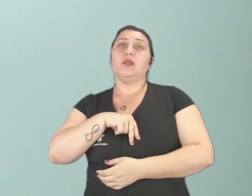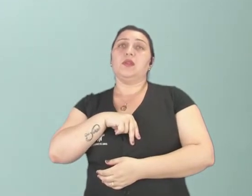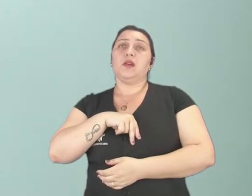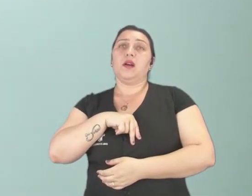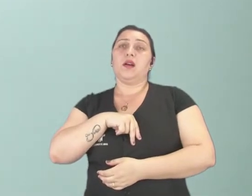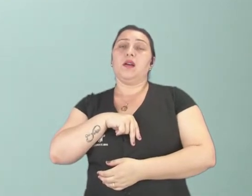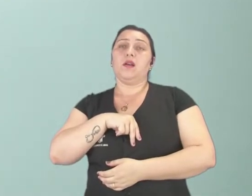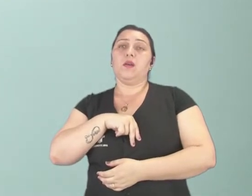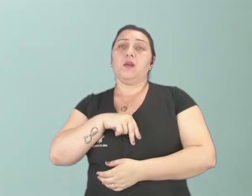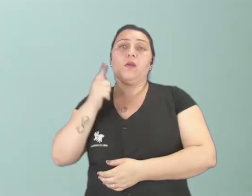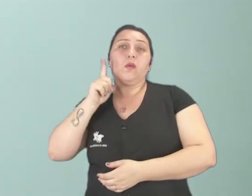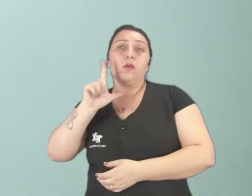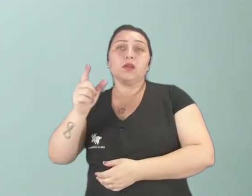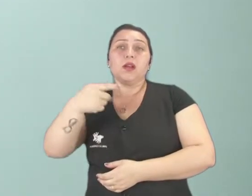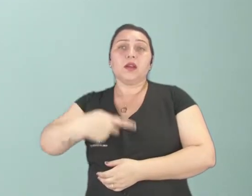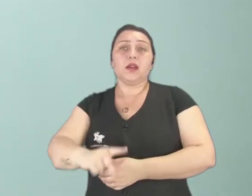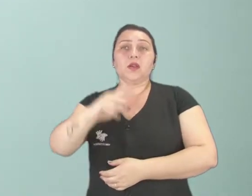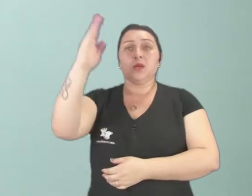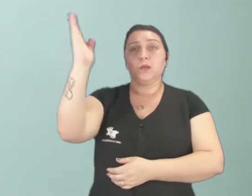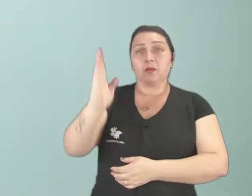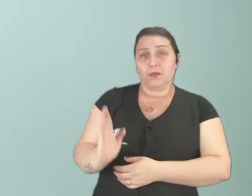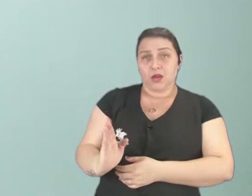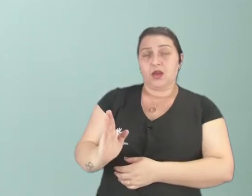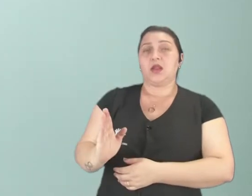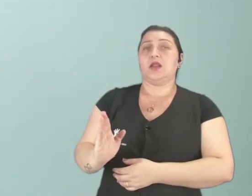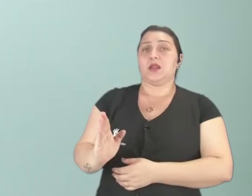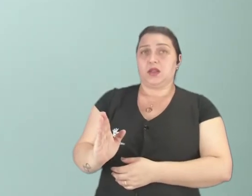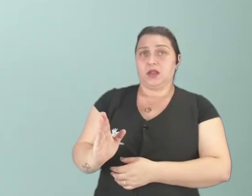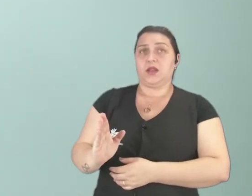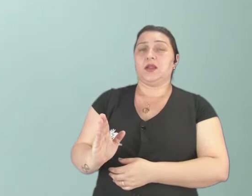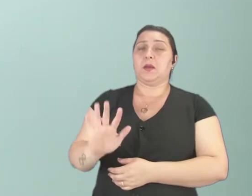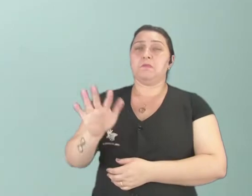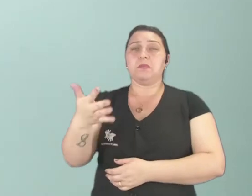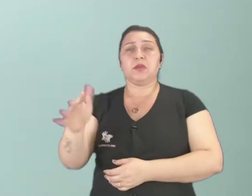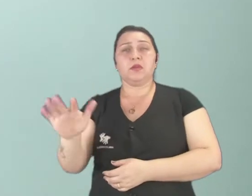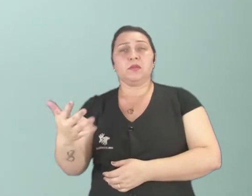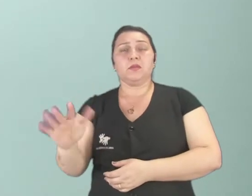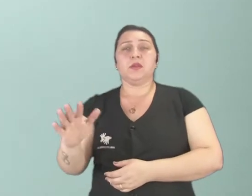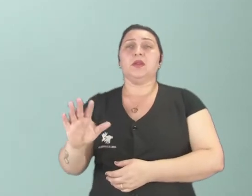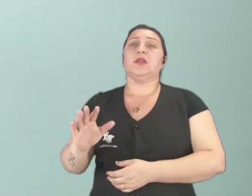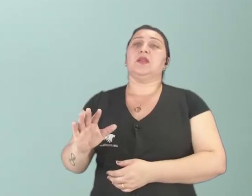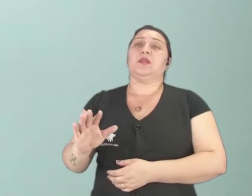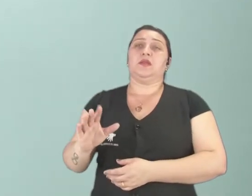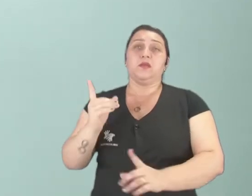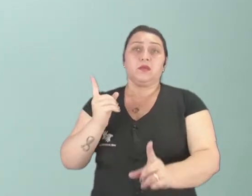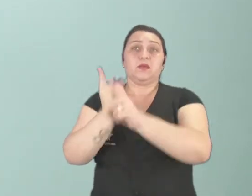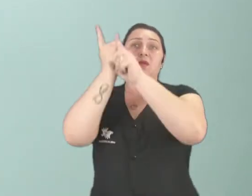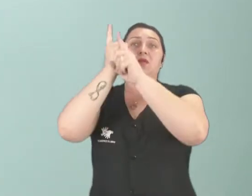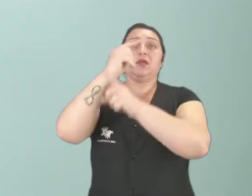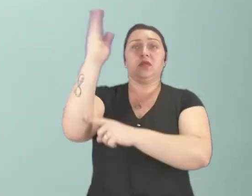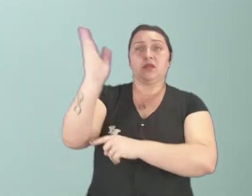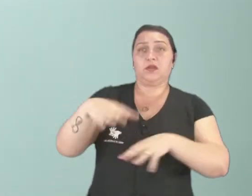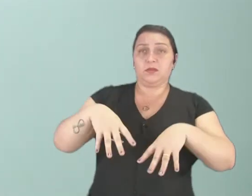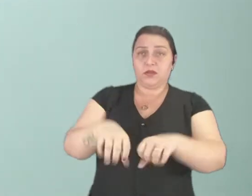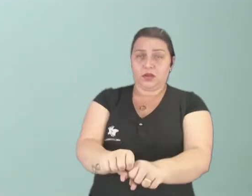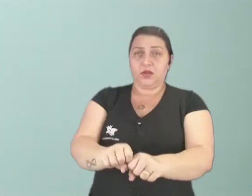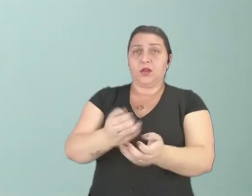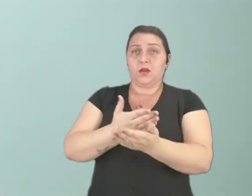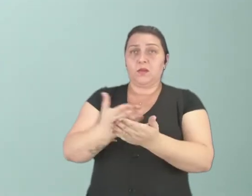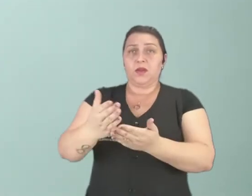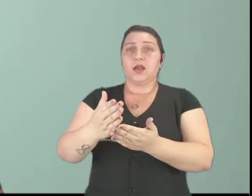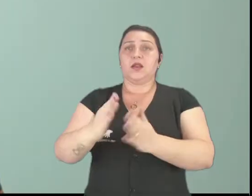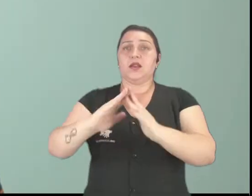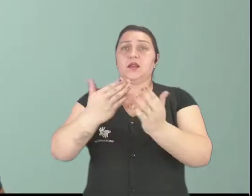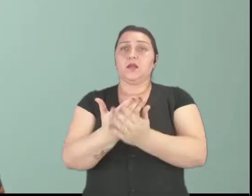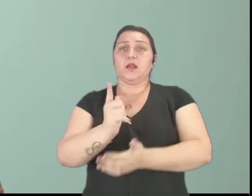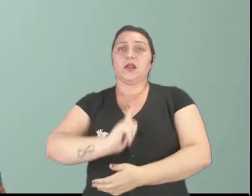nosso país. Nesse período, mais ou menos nessa época que é a descoberta do Brasil, vai iniciando essa escola